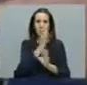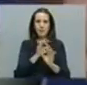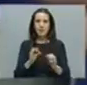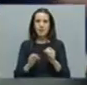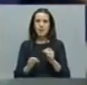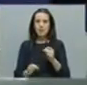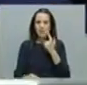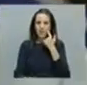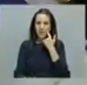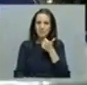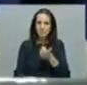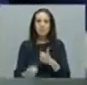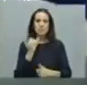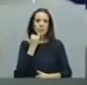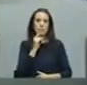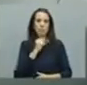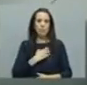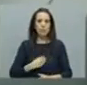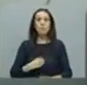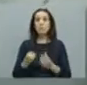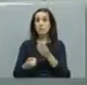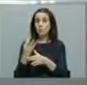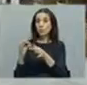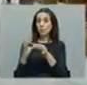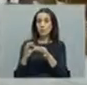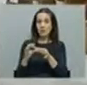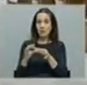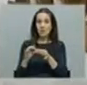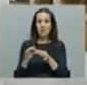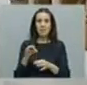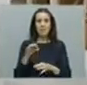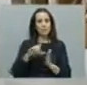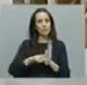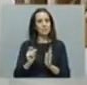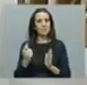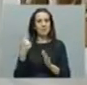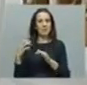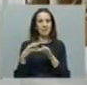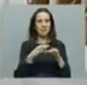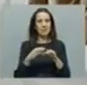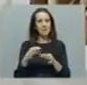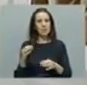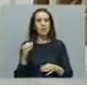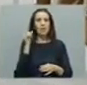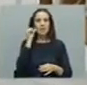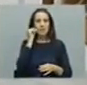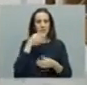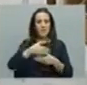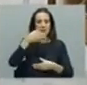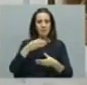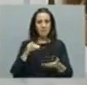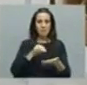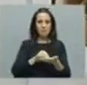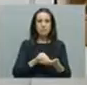conhece. Do nome. É um produtor que trabalha connosco já há algum tempo, desde o início do nosso projeto, daí as garrafas serem personalizadas. Fiado. É o